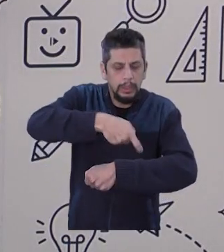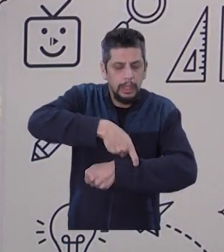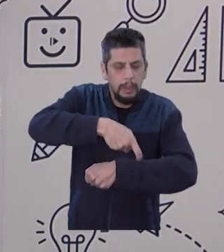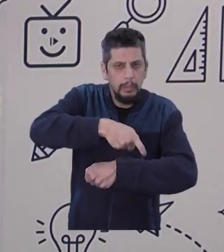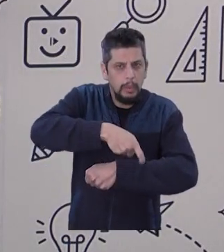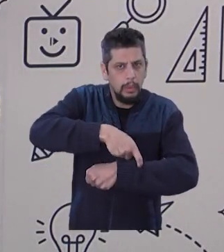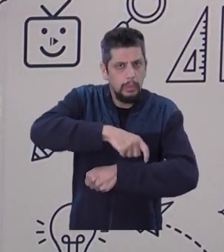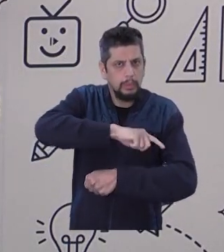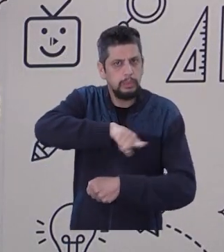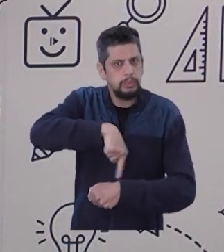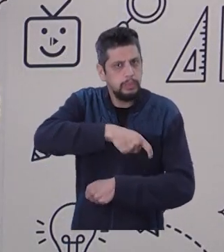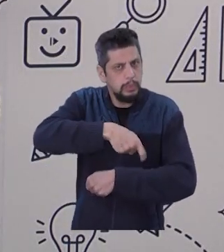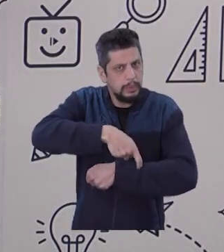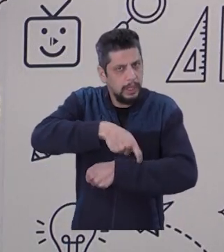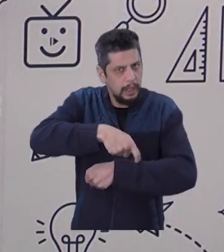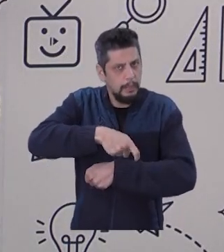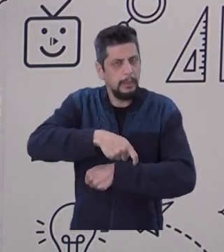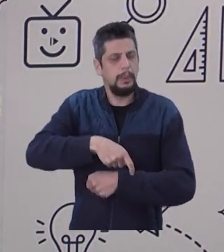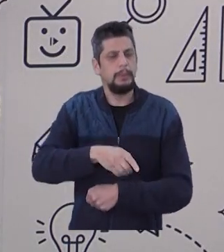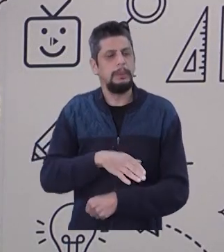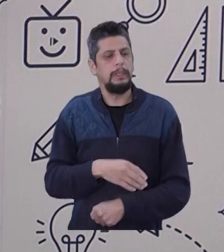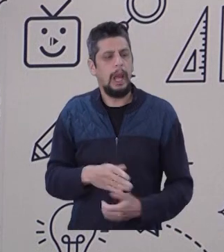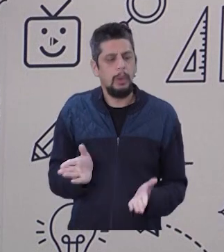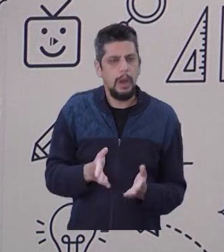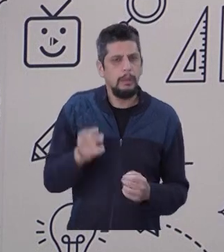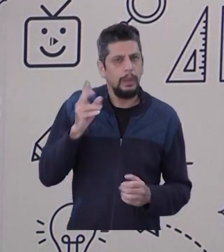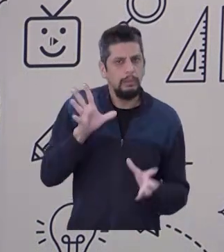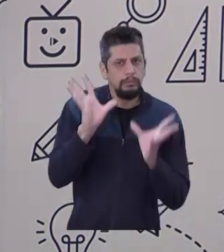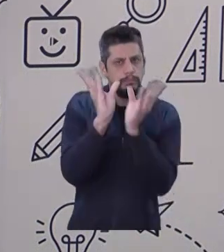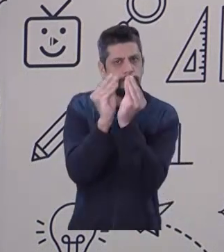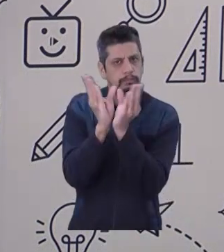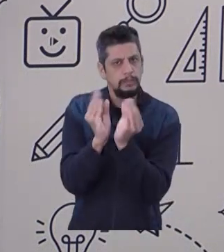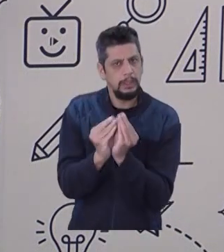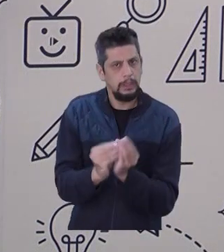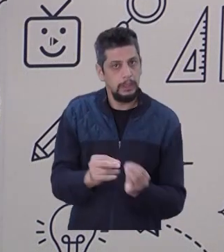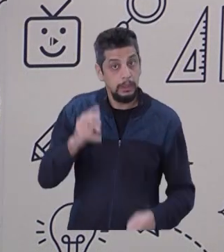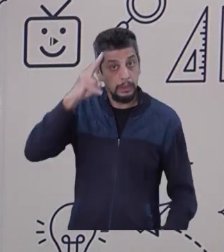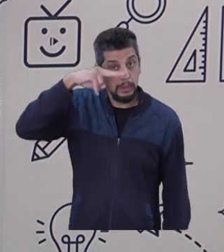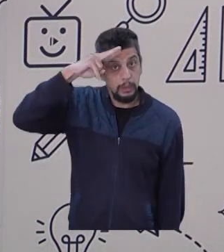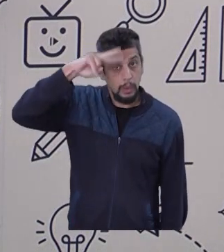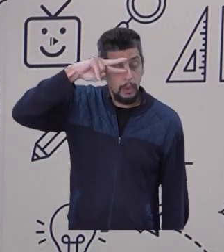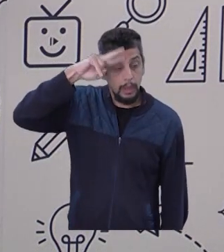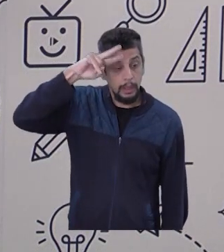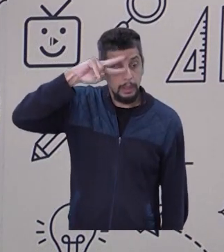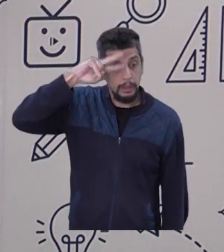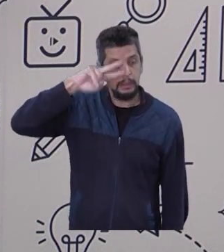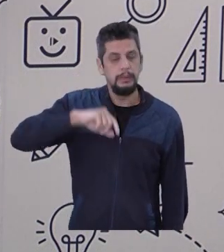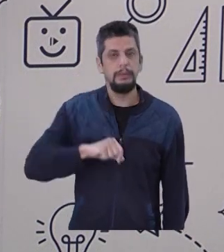certo? Nós vamos rever uns pedacinhos da história, né, professora? É, algumas partes, né? Uhum.